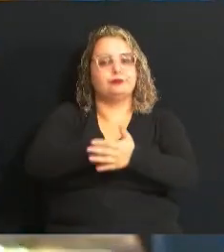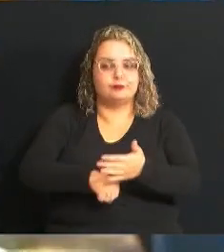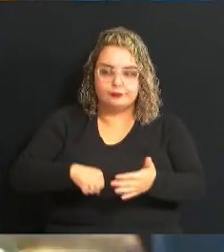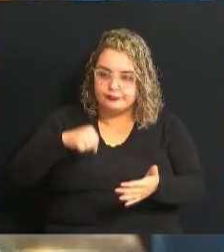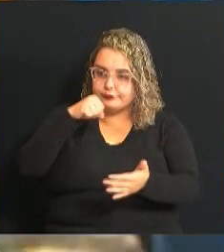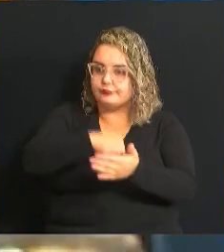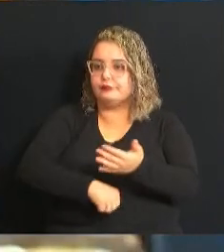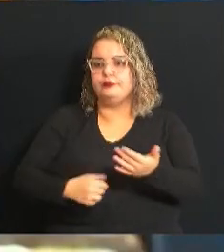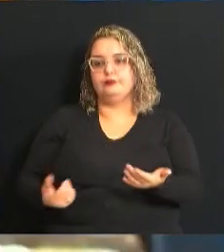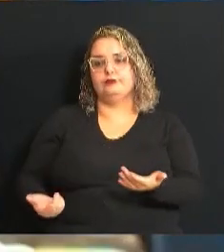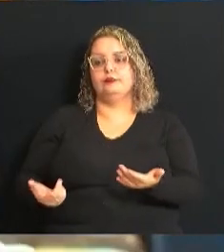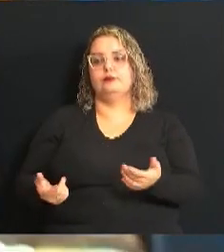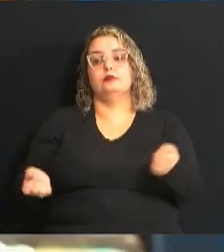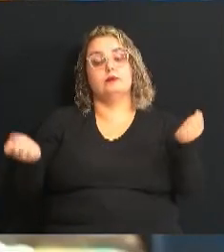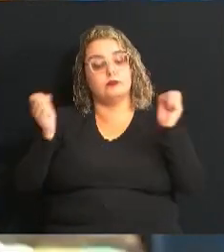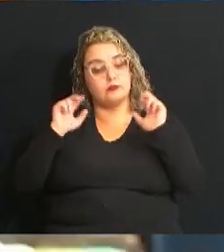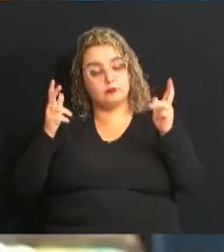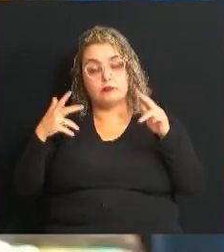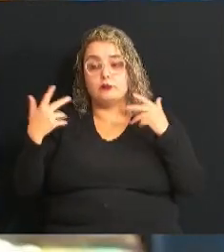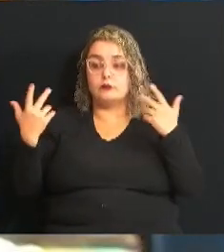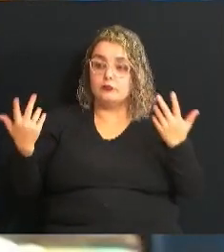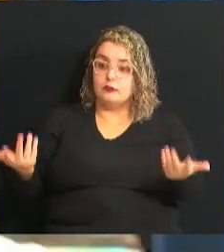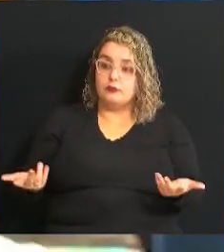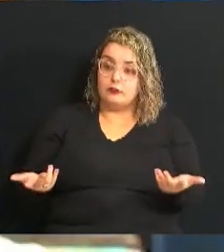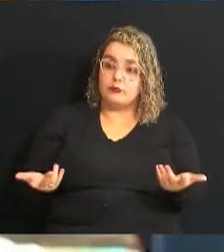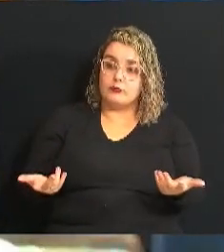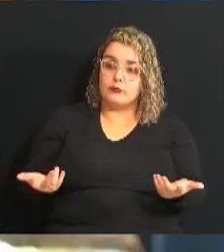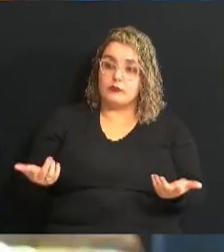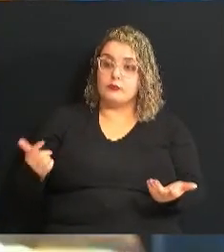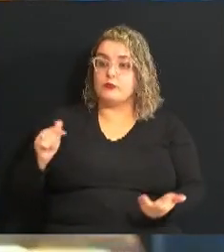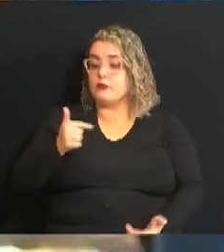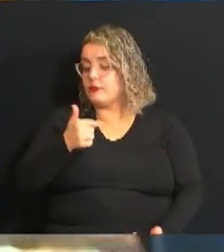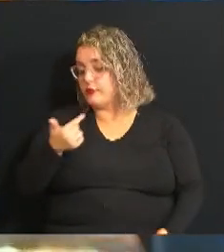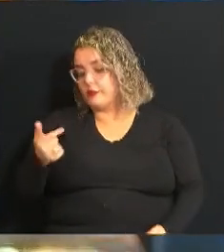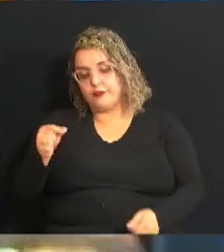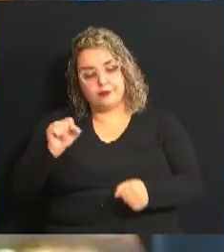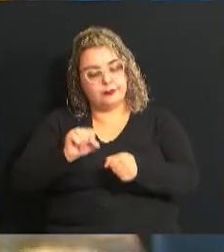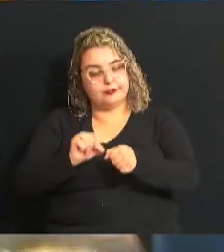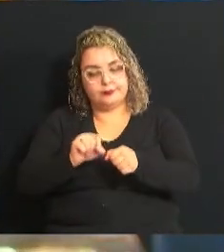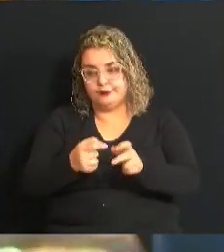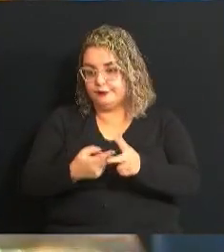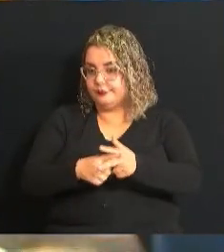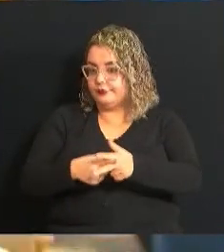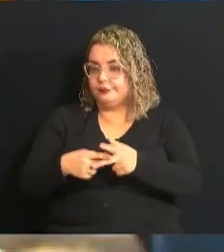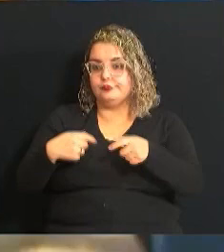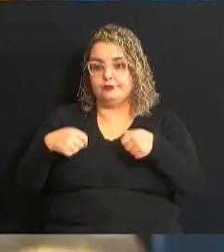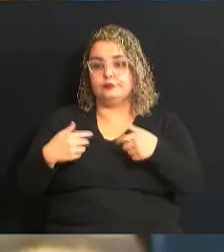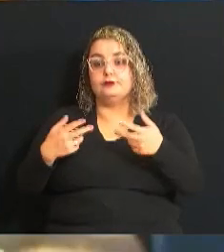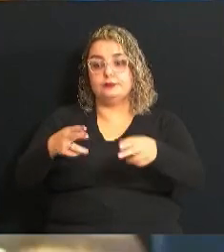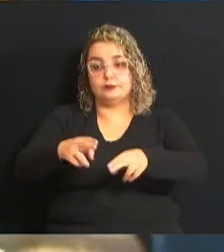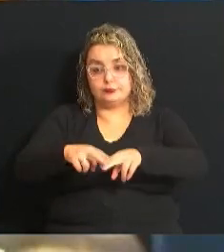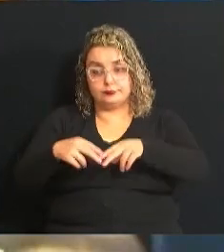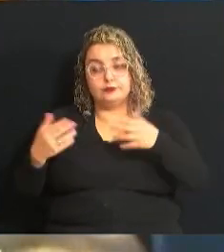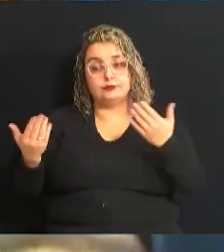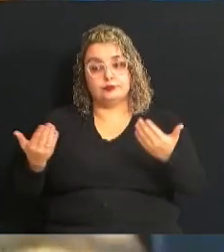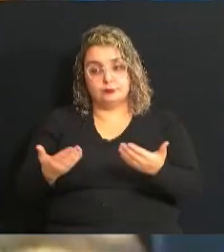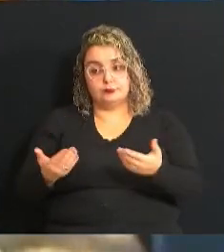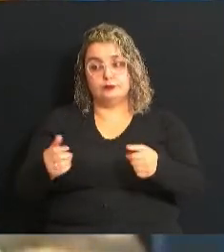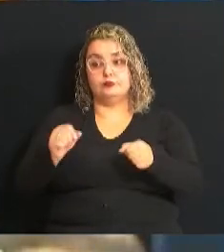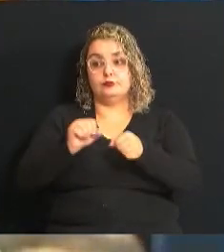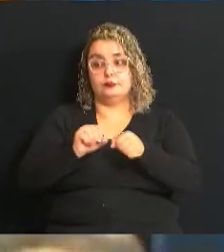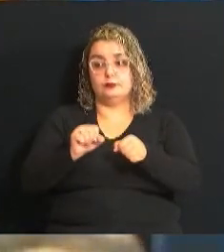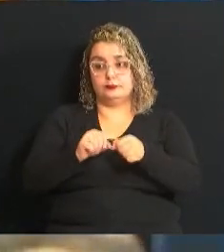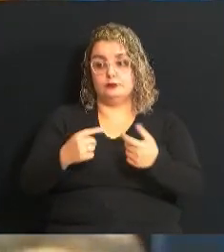sempre alertando, mas não tem feito as manutenção necessárias. Por isso, hoje, estão fazendo praticamente